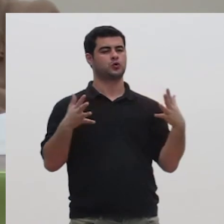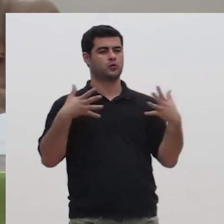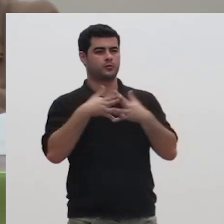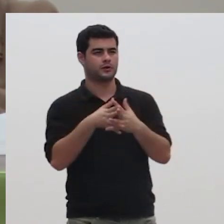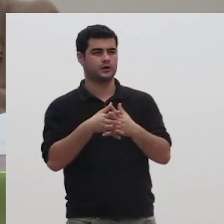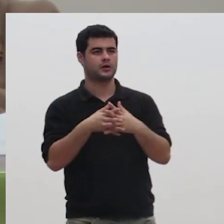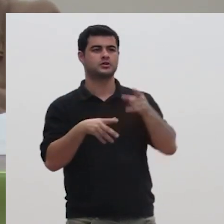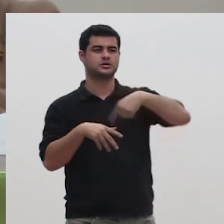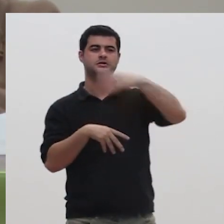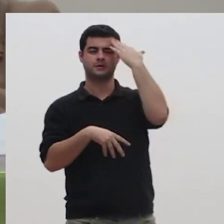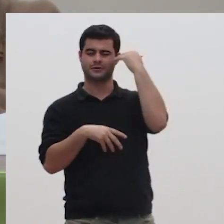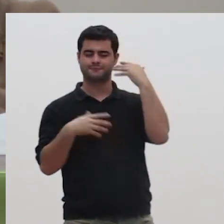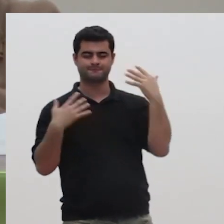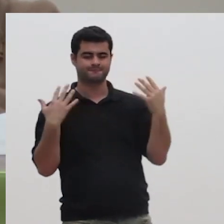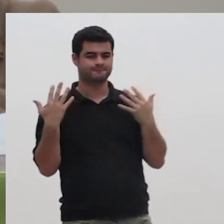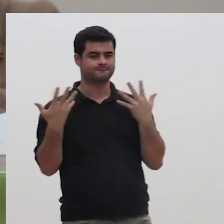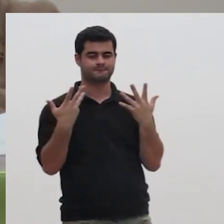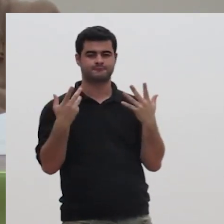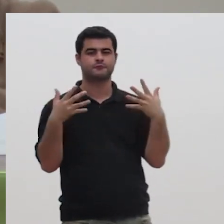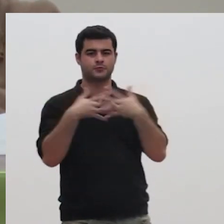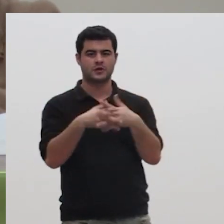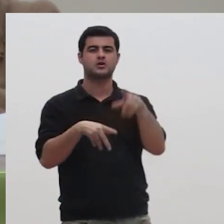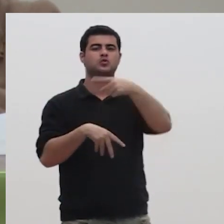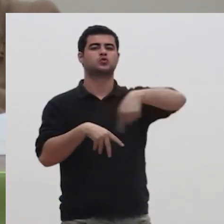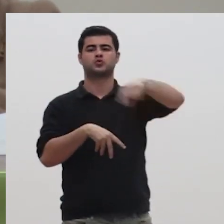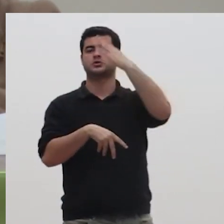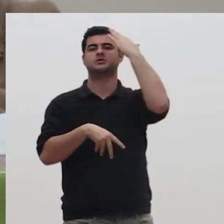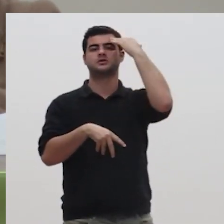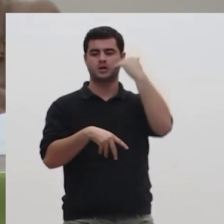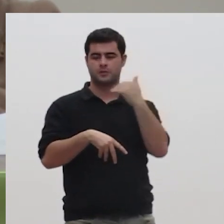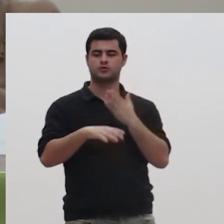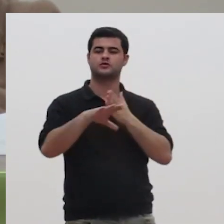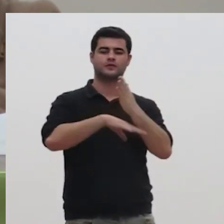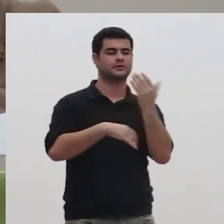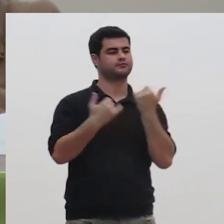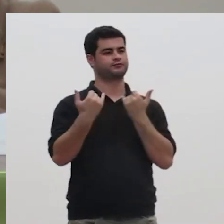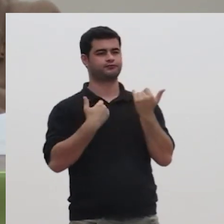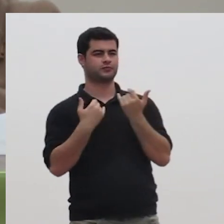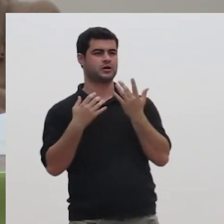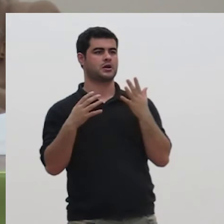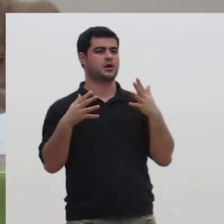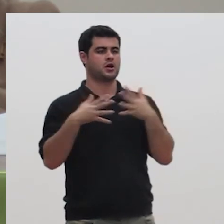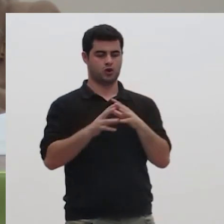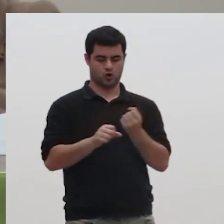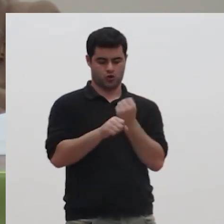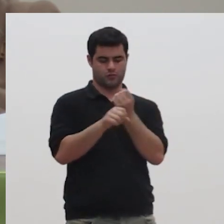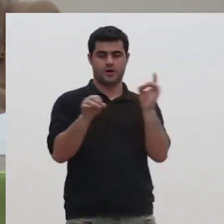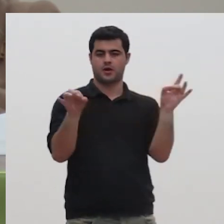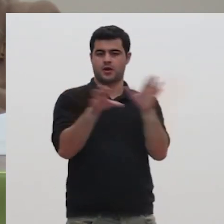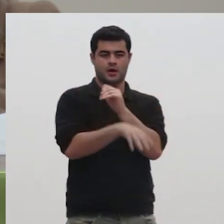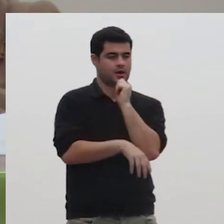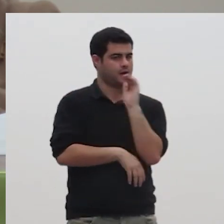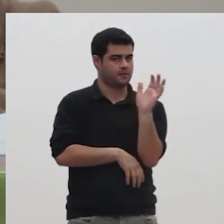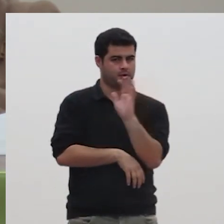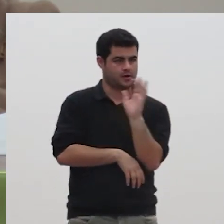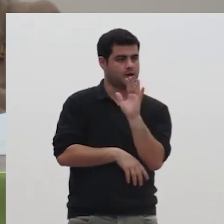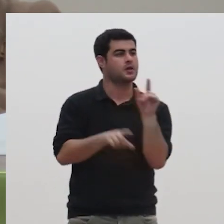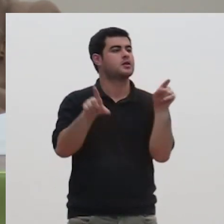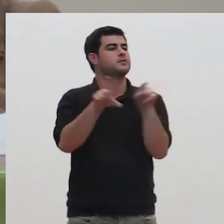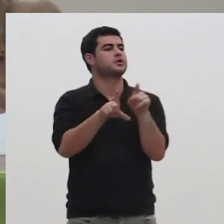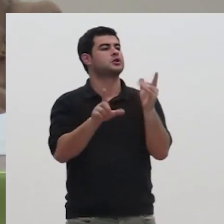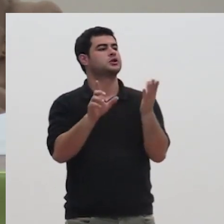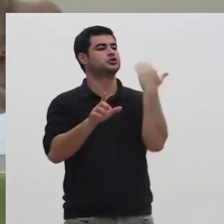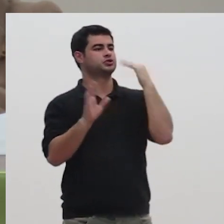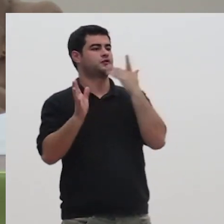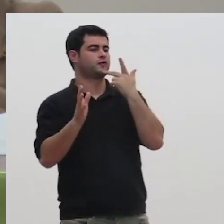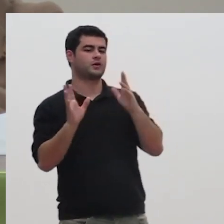todo lugar que a gente vai, a gente ouve isso. Tanto das obras inacabadas, sobre as quais, inclusive, nós já tivemos oportunidade de falar,